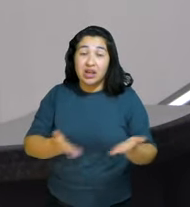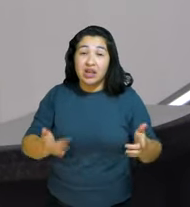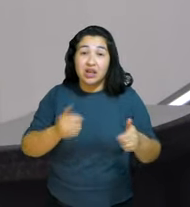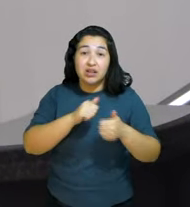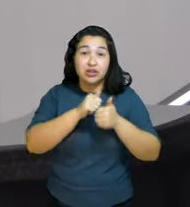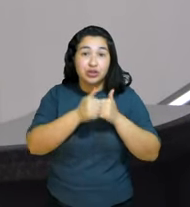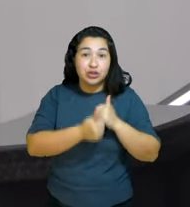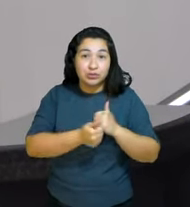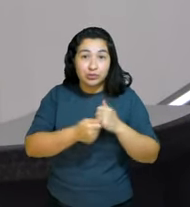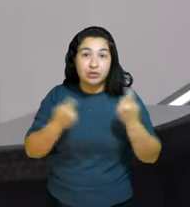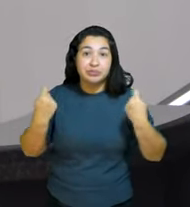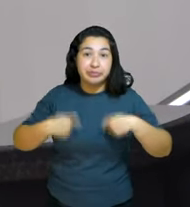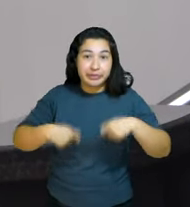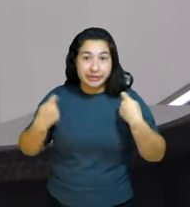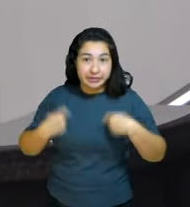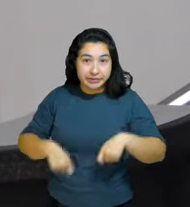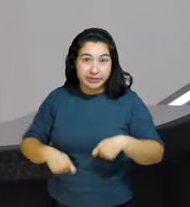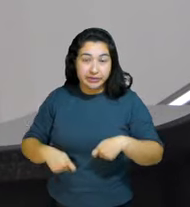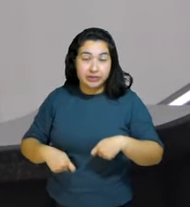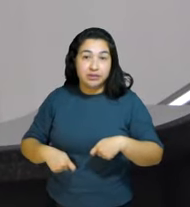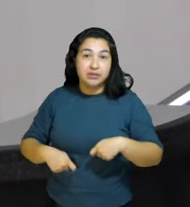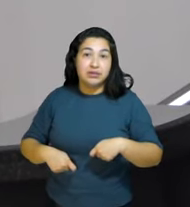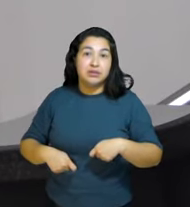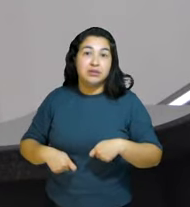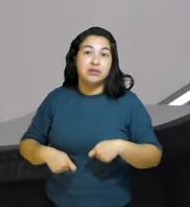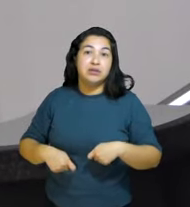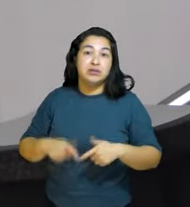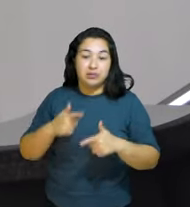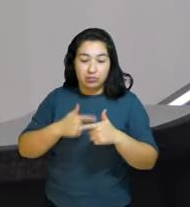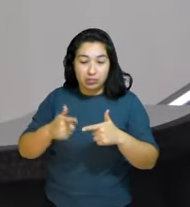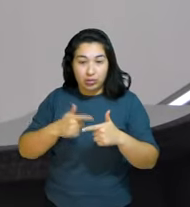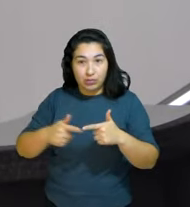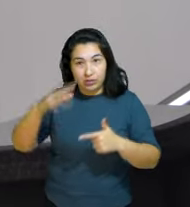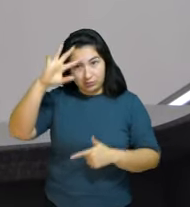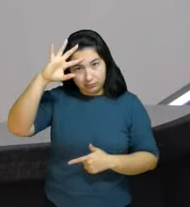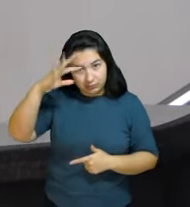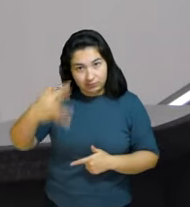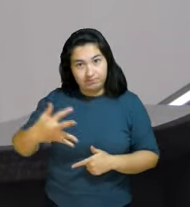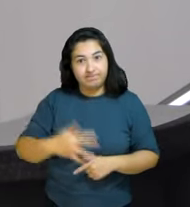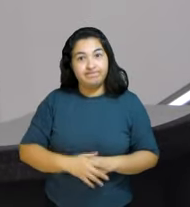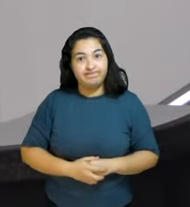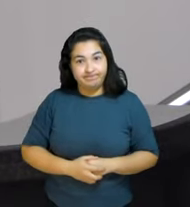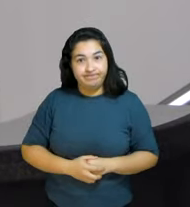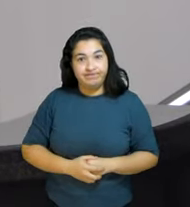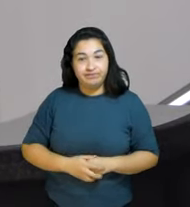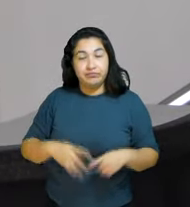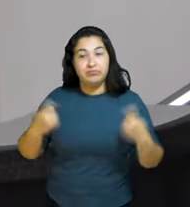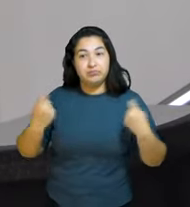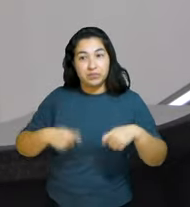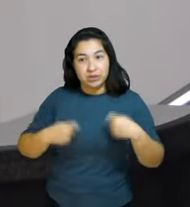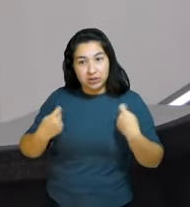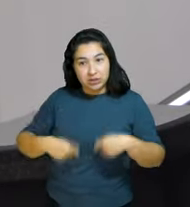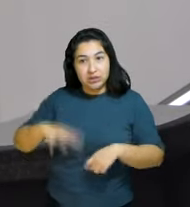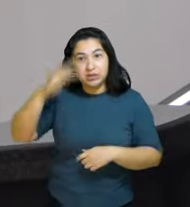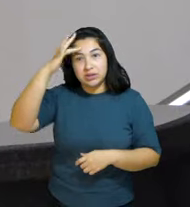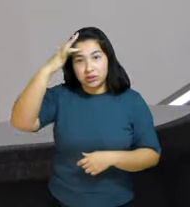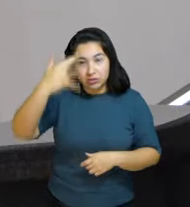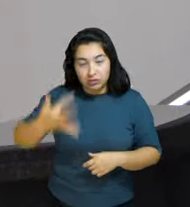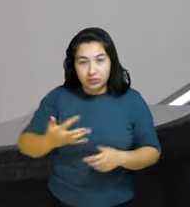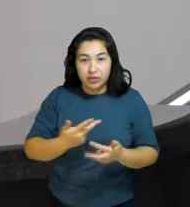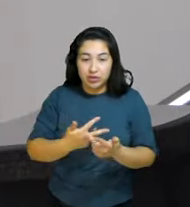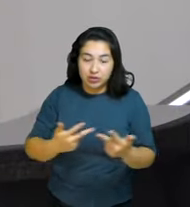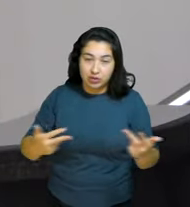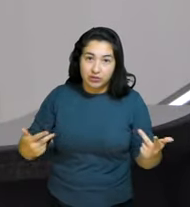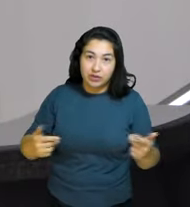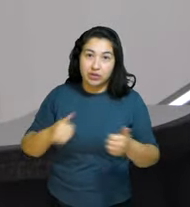ele precisa ser superado. Nós precisamos convergir para que a gente tenha resolutividade. Os